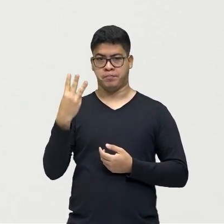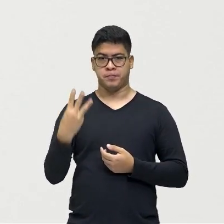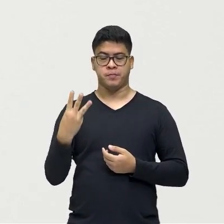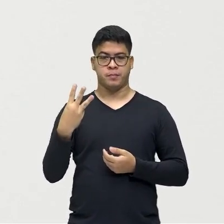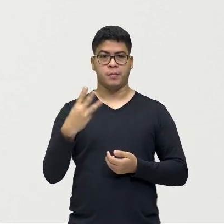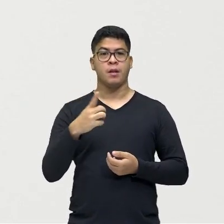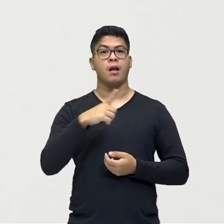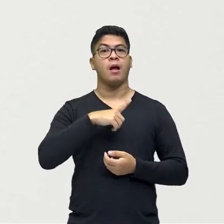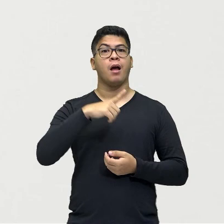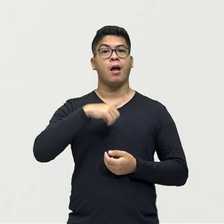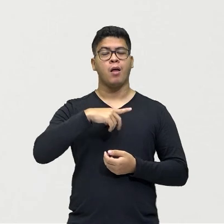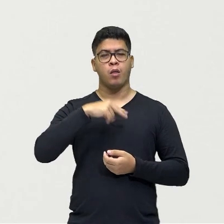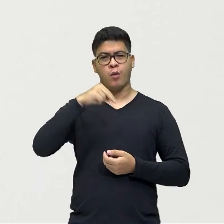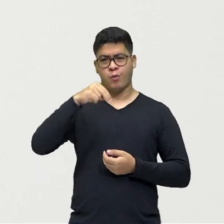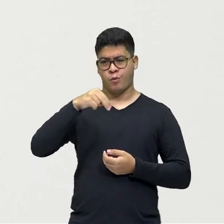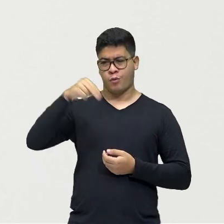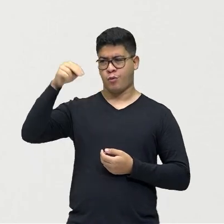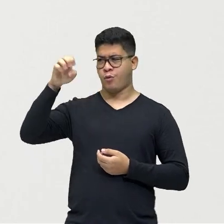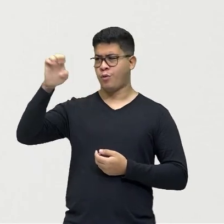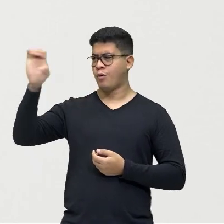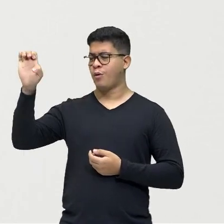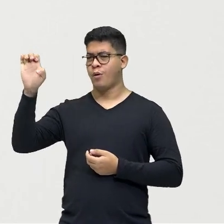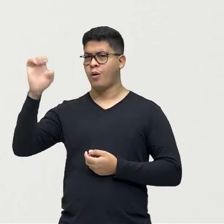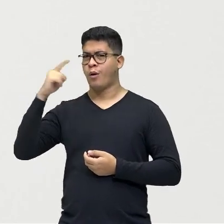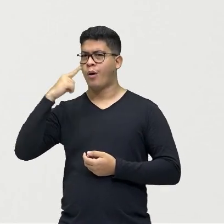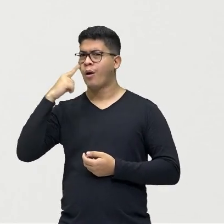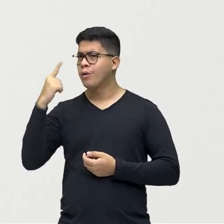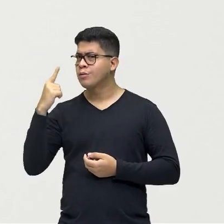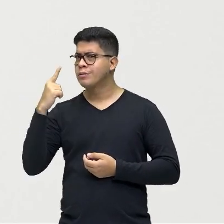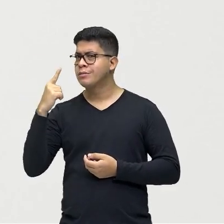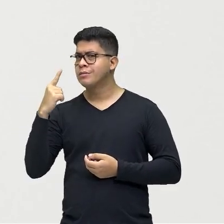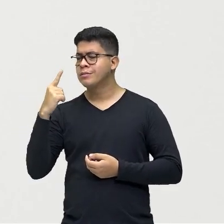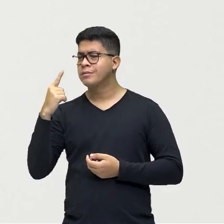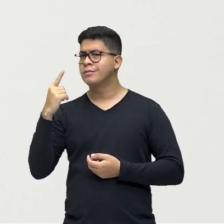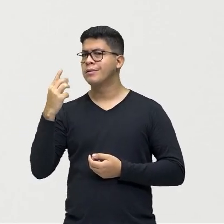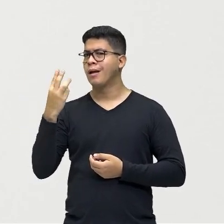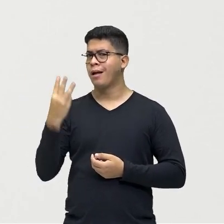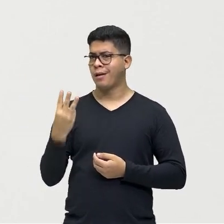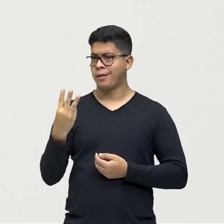no Nordeste do Brasil. Ok.